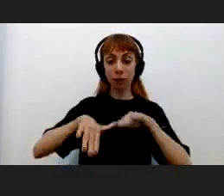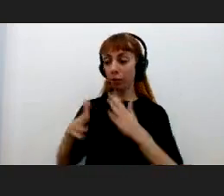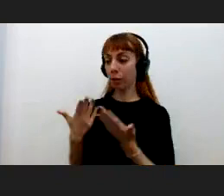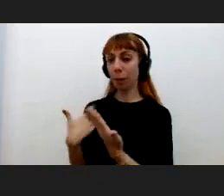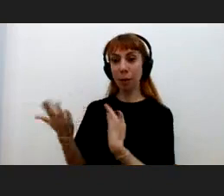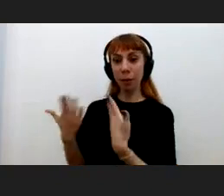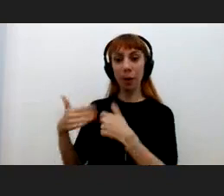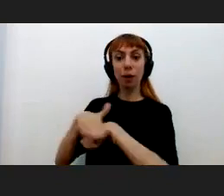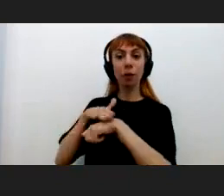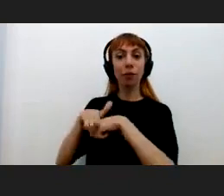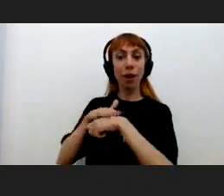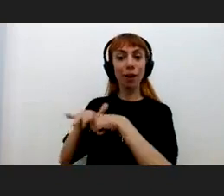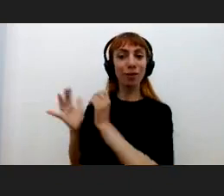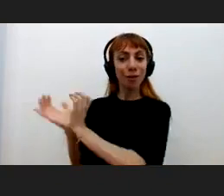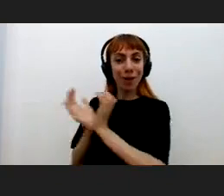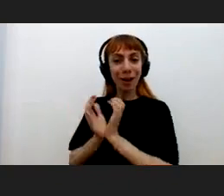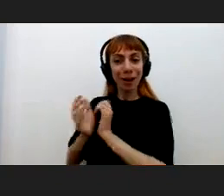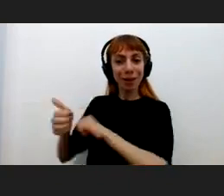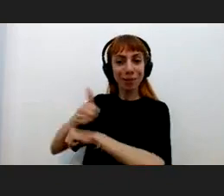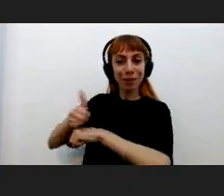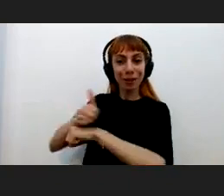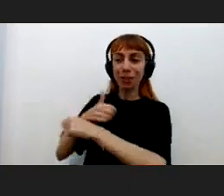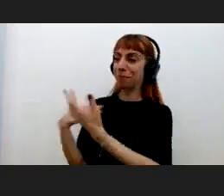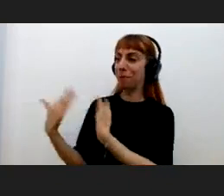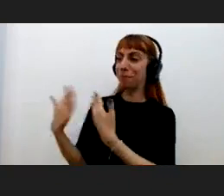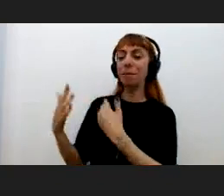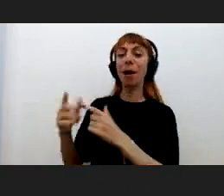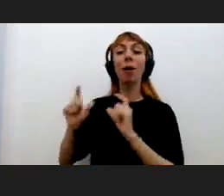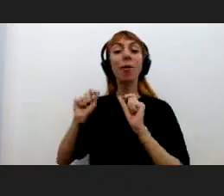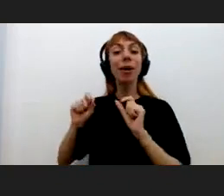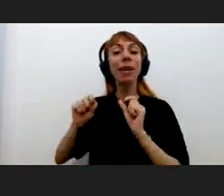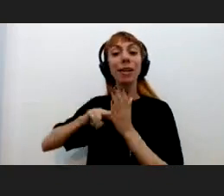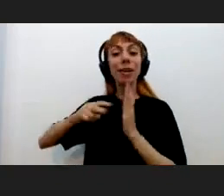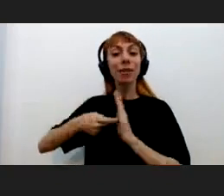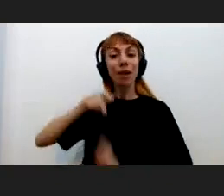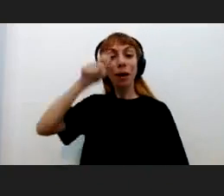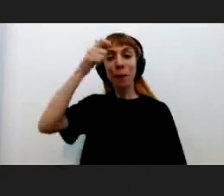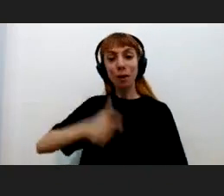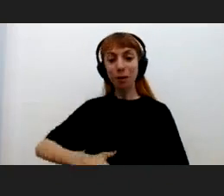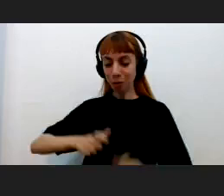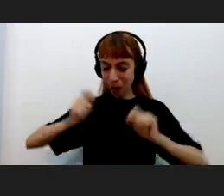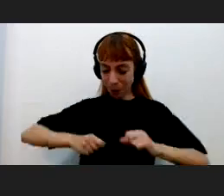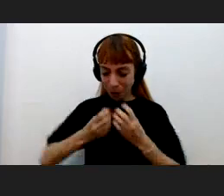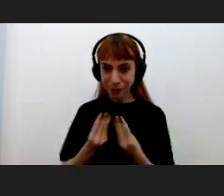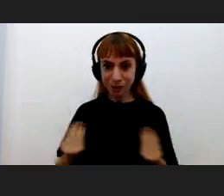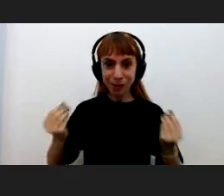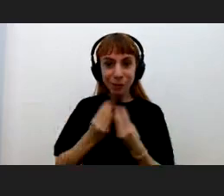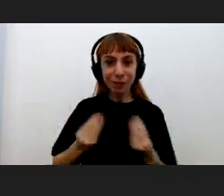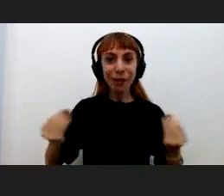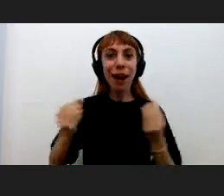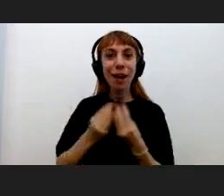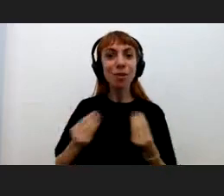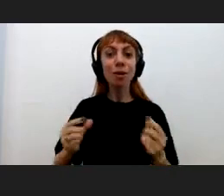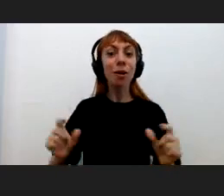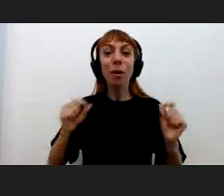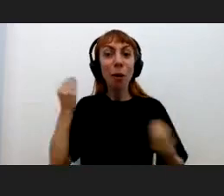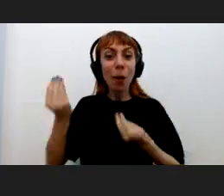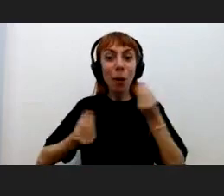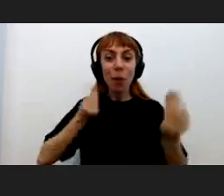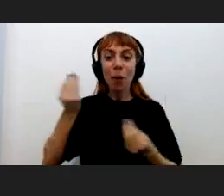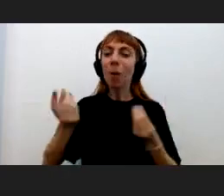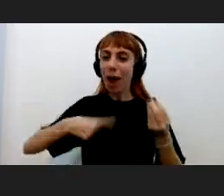implica estar atento e estar questionador. Porque se a gente não questiona, se a gente não para analisar, a gente se deixa